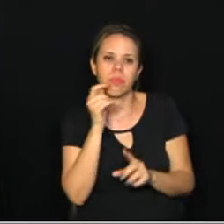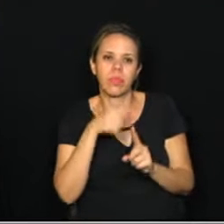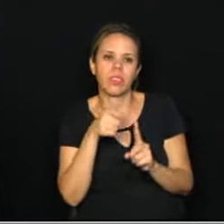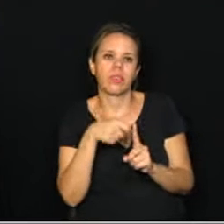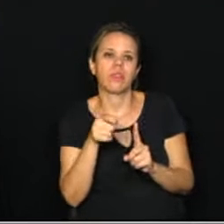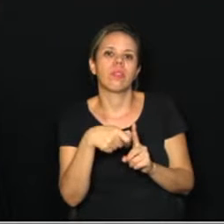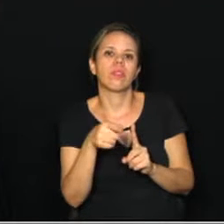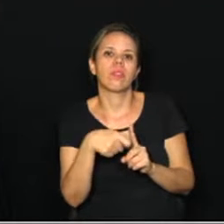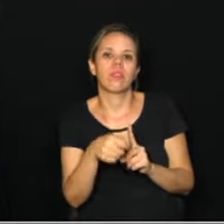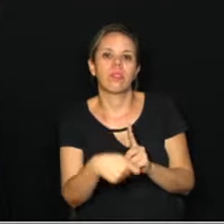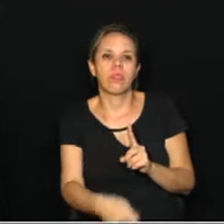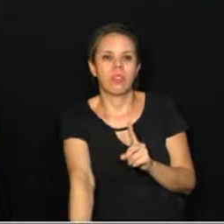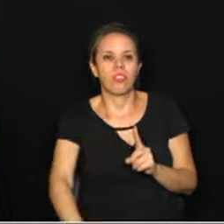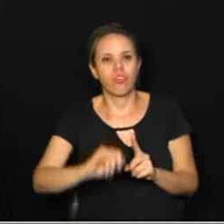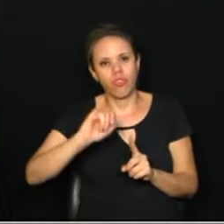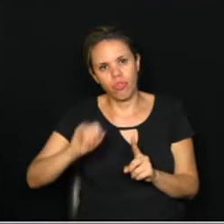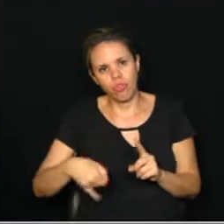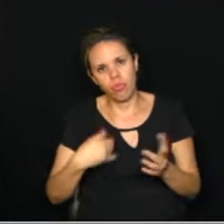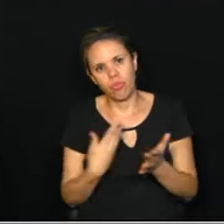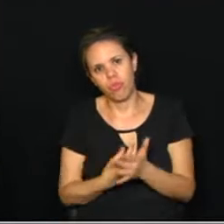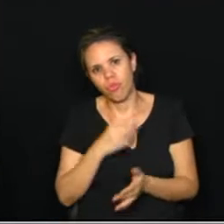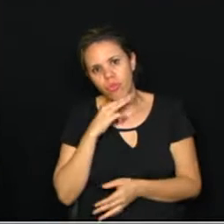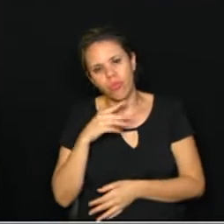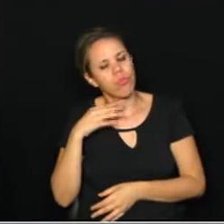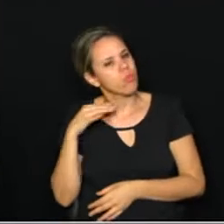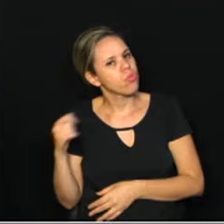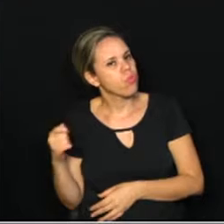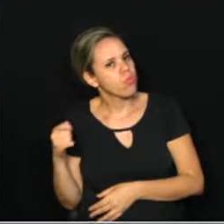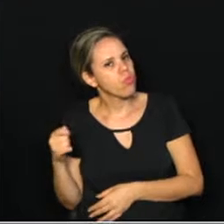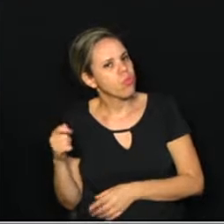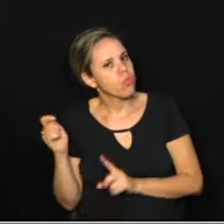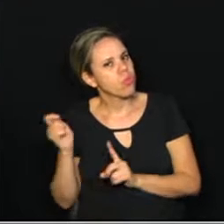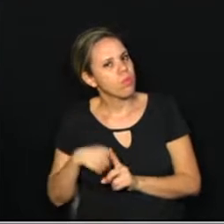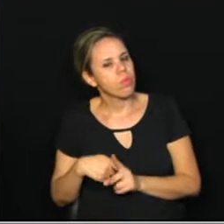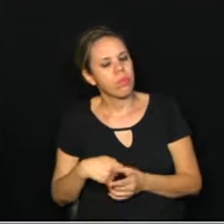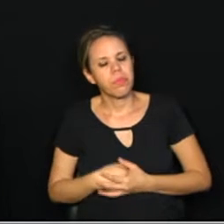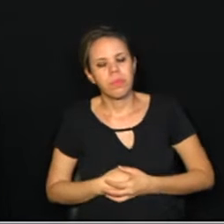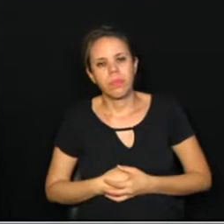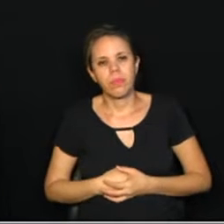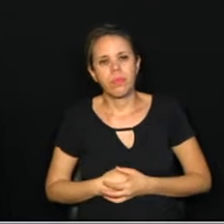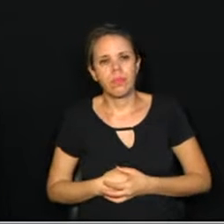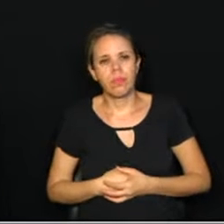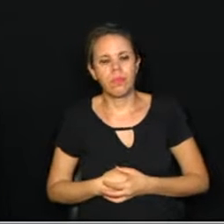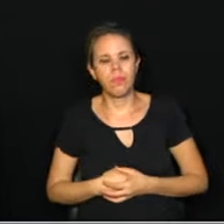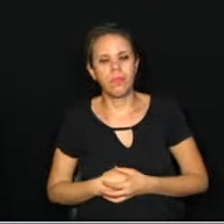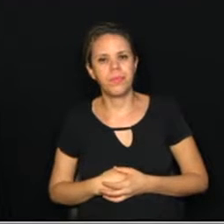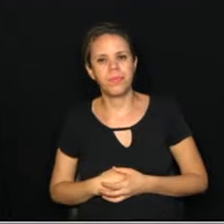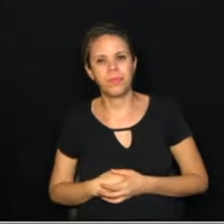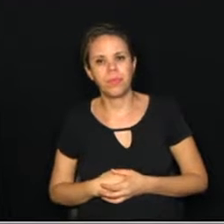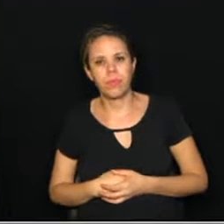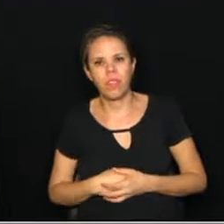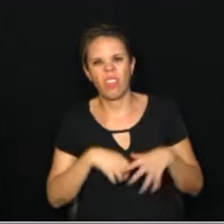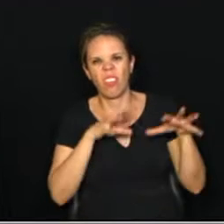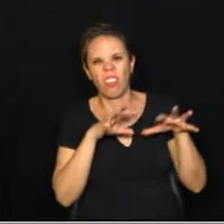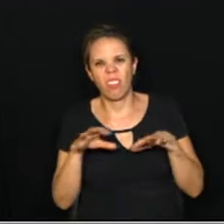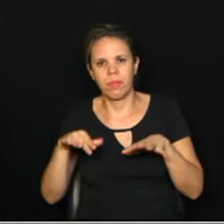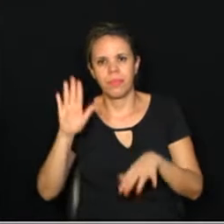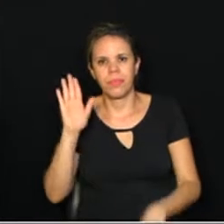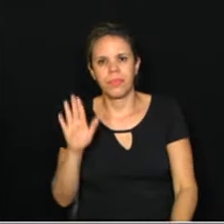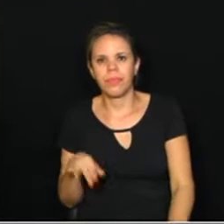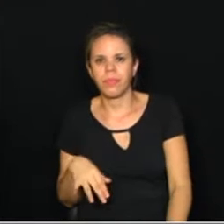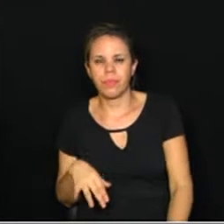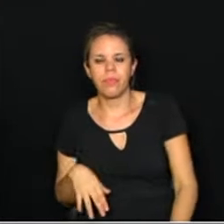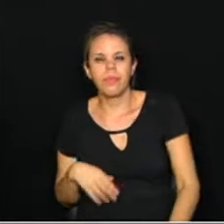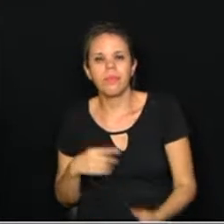aí de janeiro, março, abril, que são meses, né, que historicamente chove mais, são